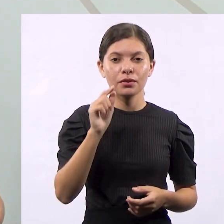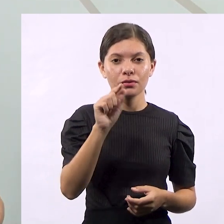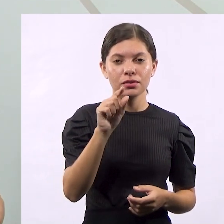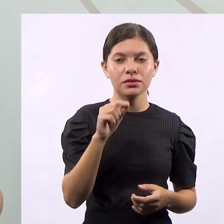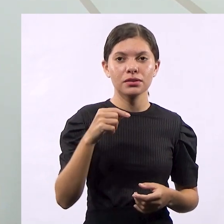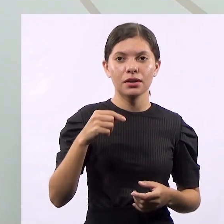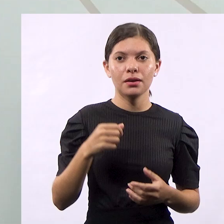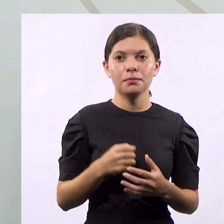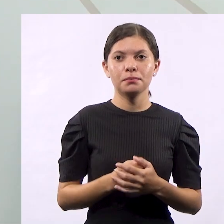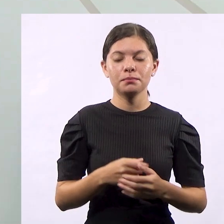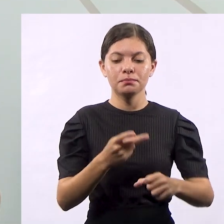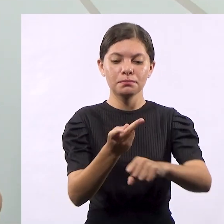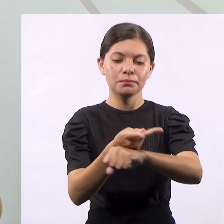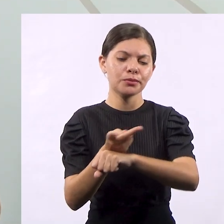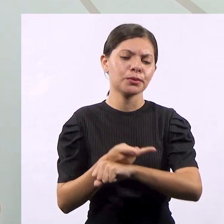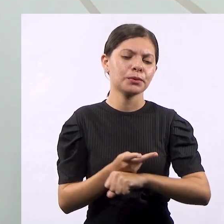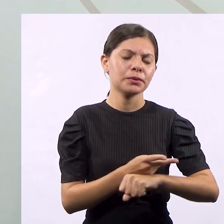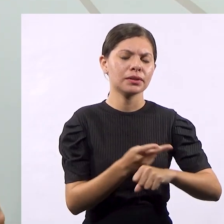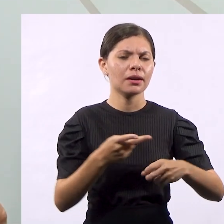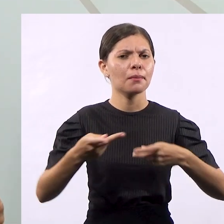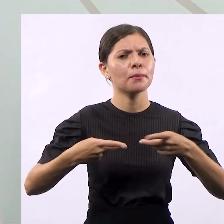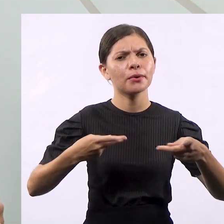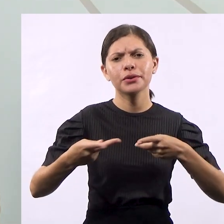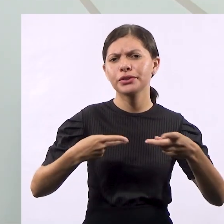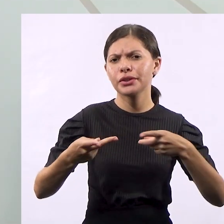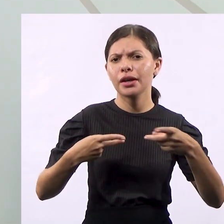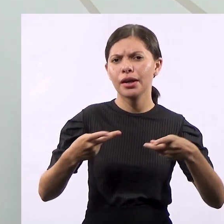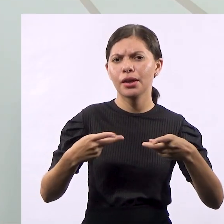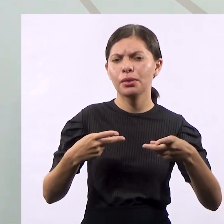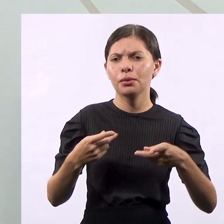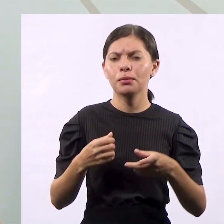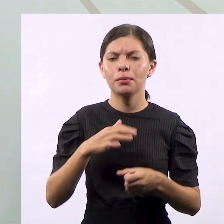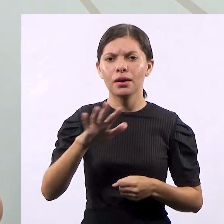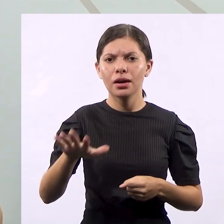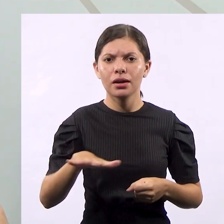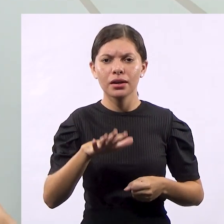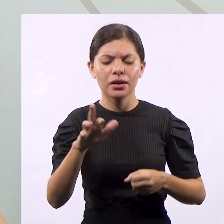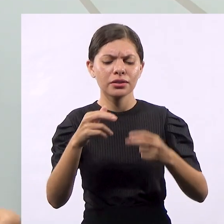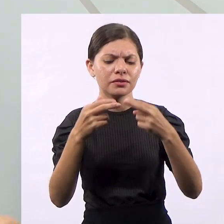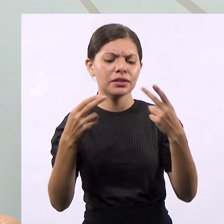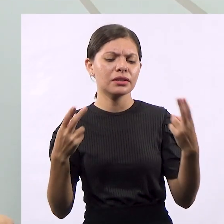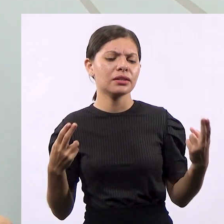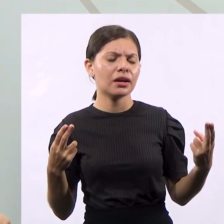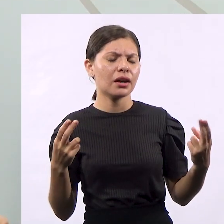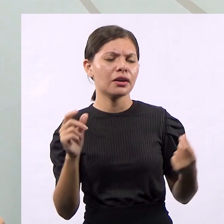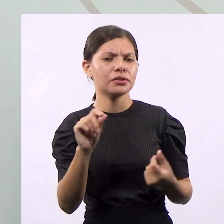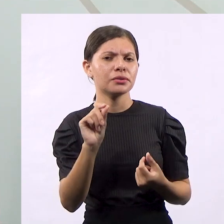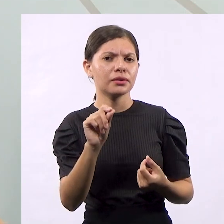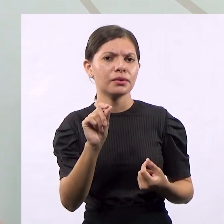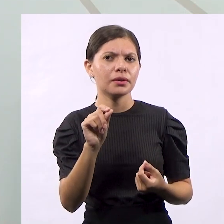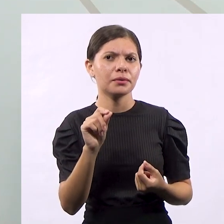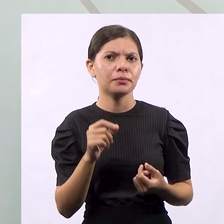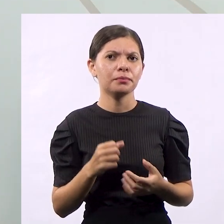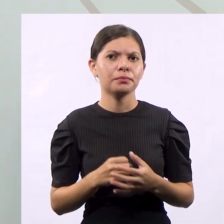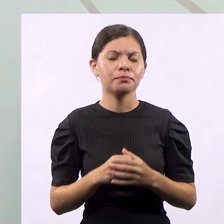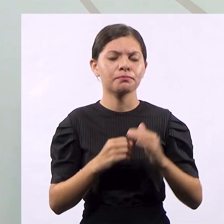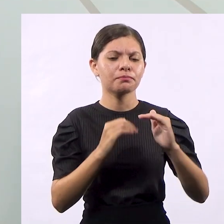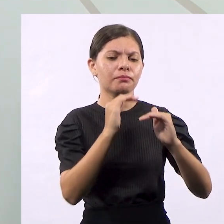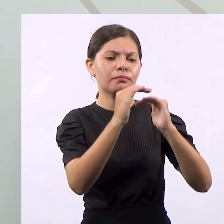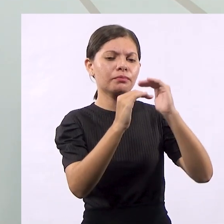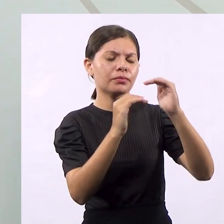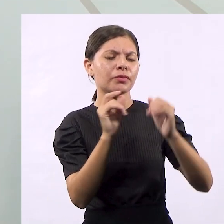você busca quais os projetos voltados para a área da diversidade que aqui são colocados,